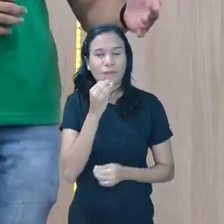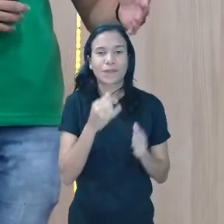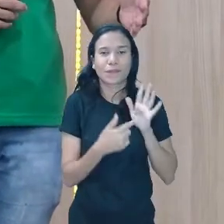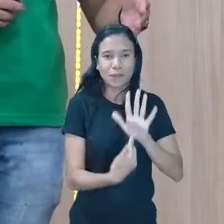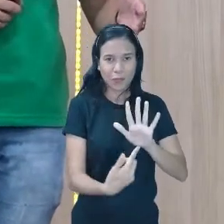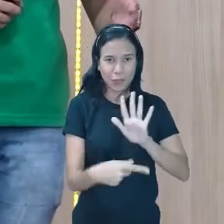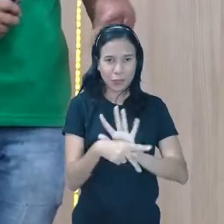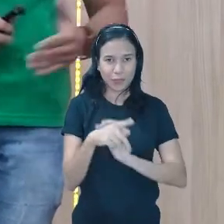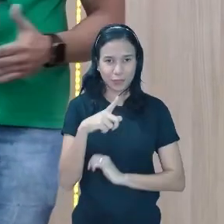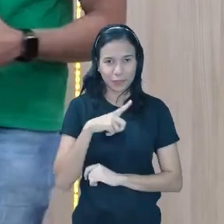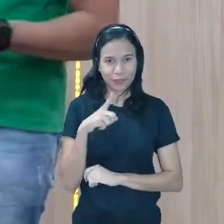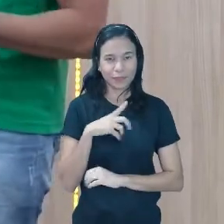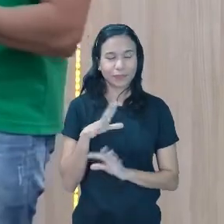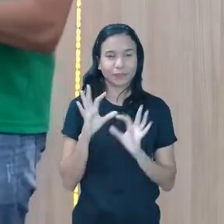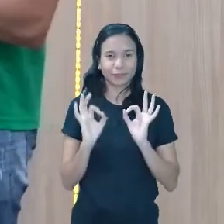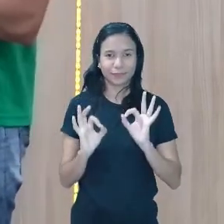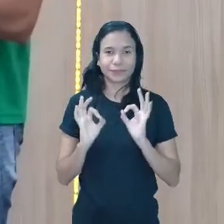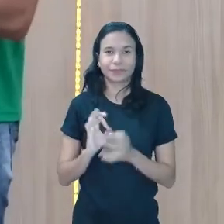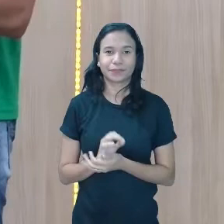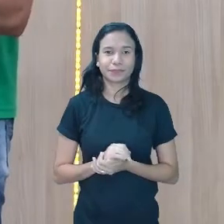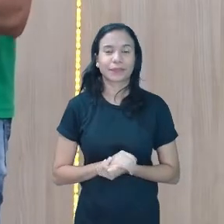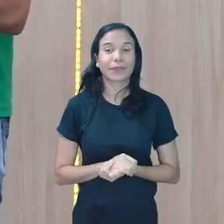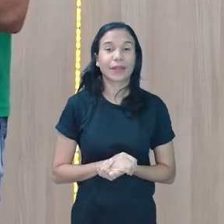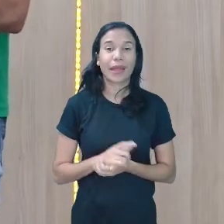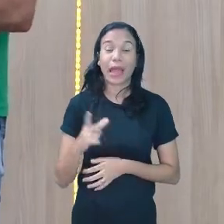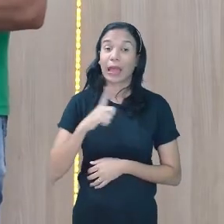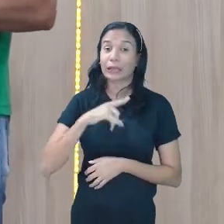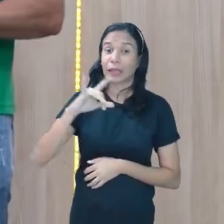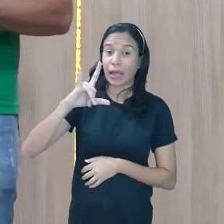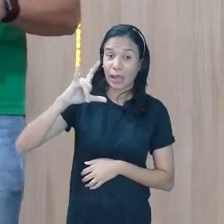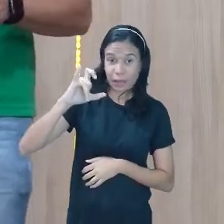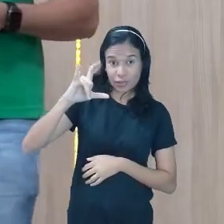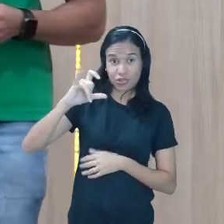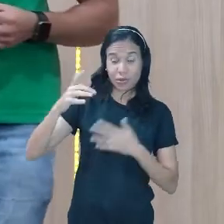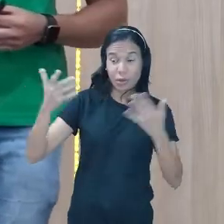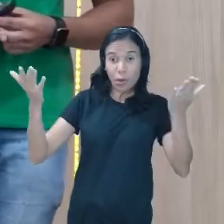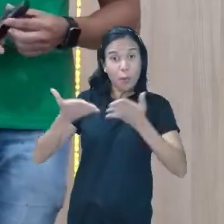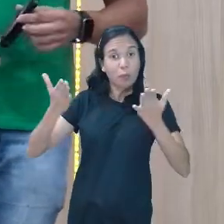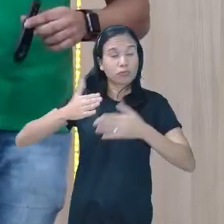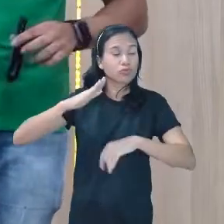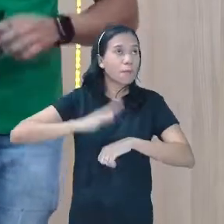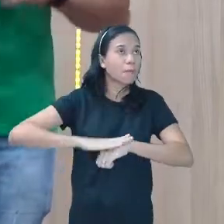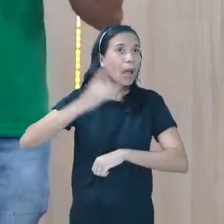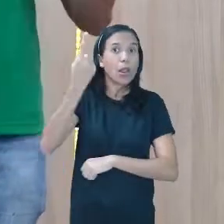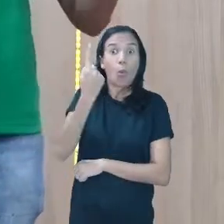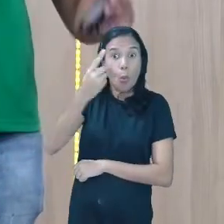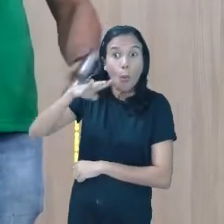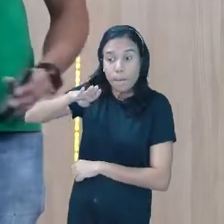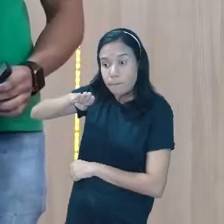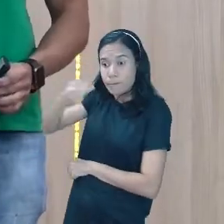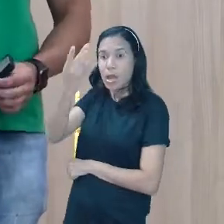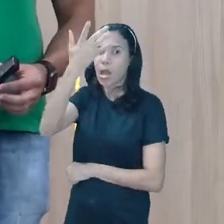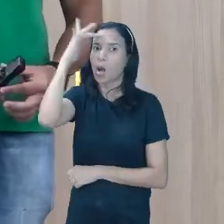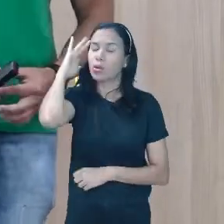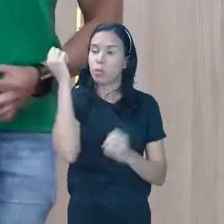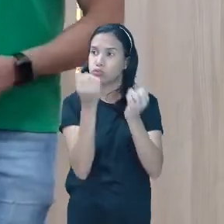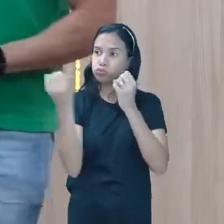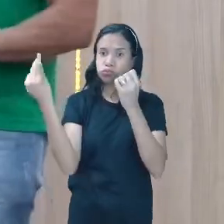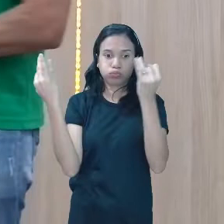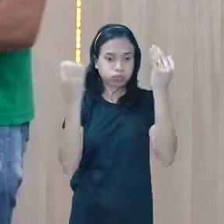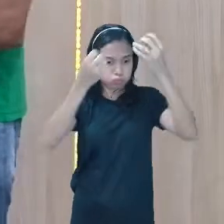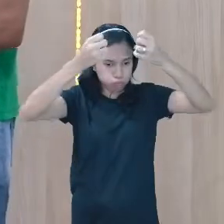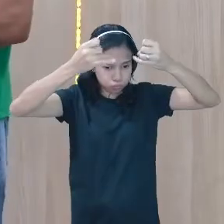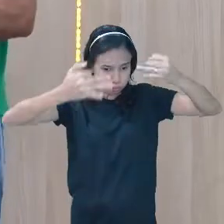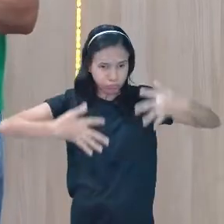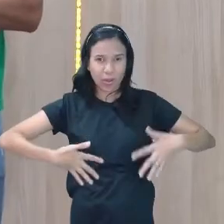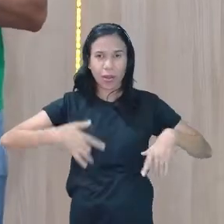citei aqui para vocês. No Instagram, hoje, tem mais de 1 bilhão de usuários. Eu peguei